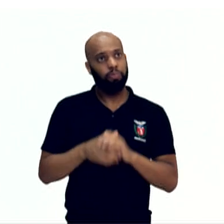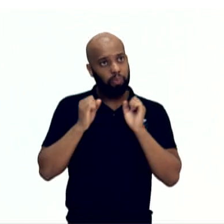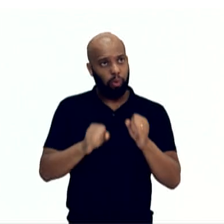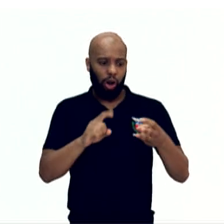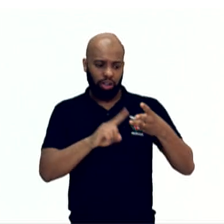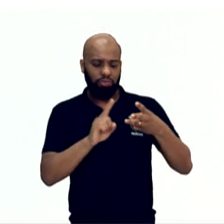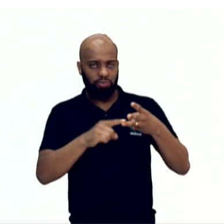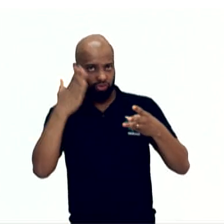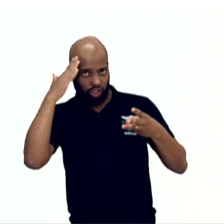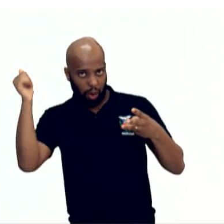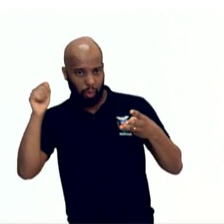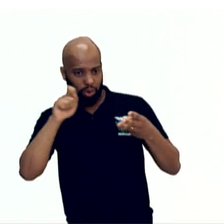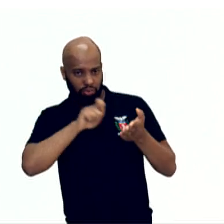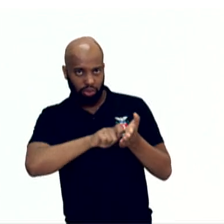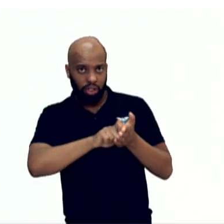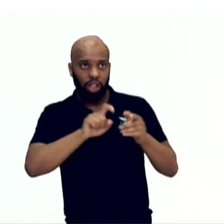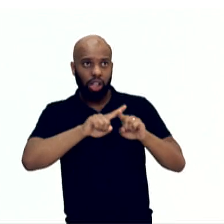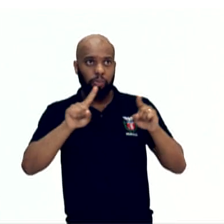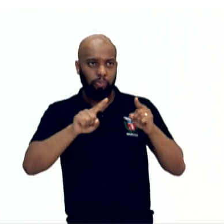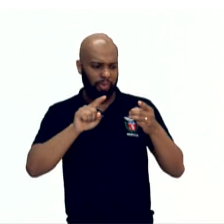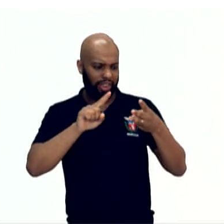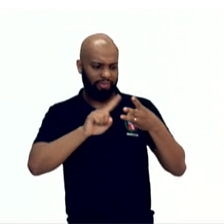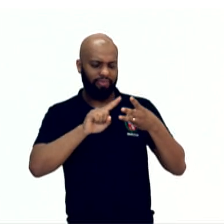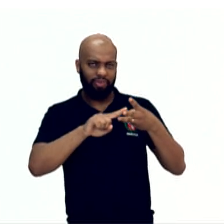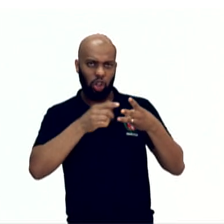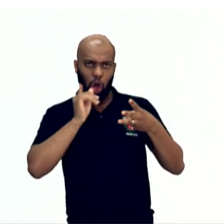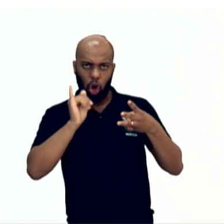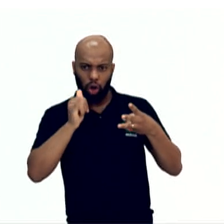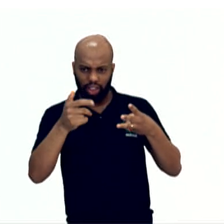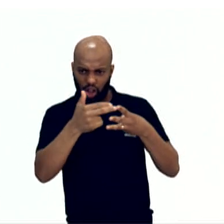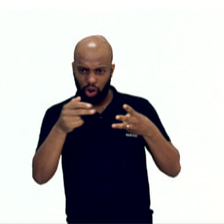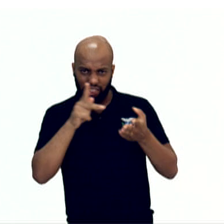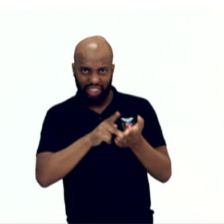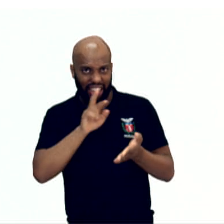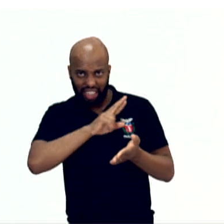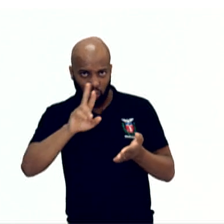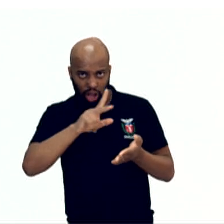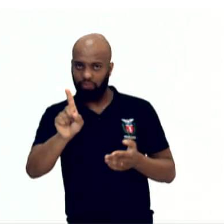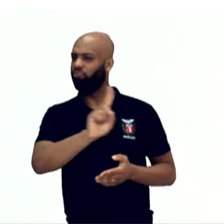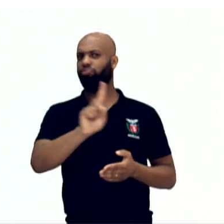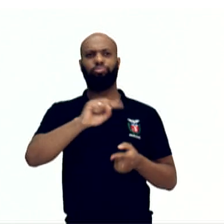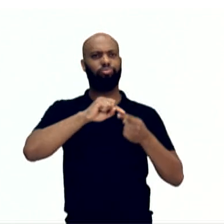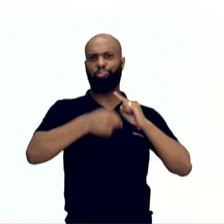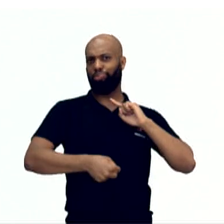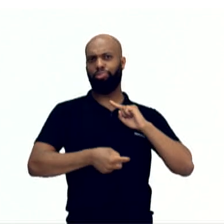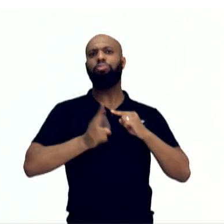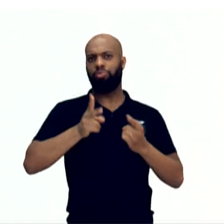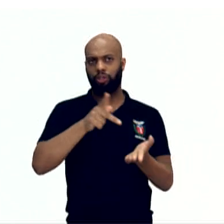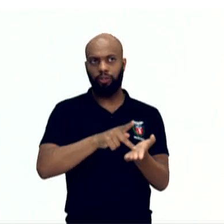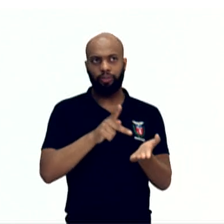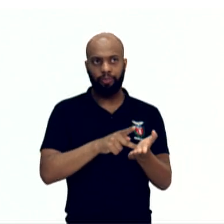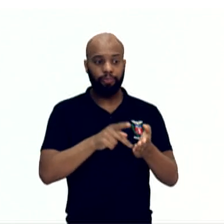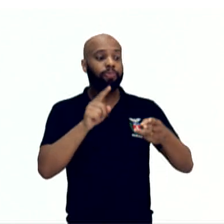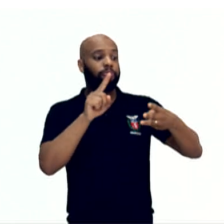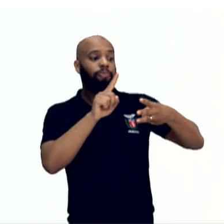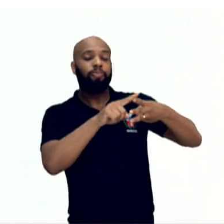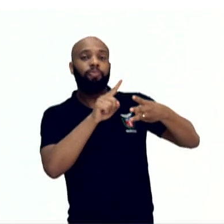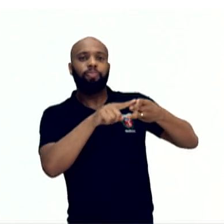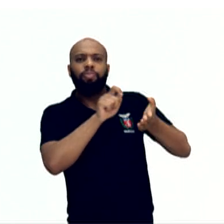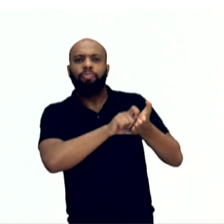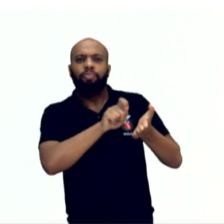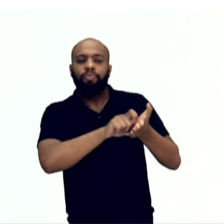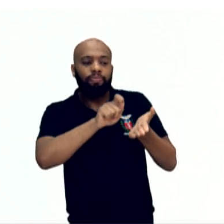ser, mas contar fatos de ficção, se ela é baseada na verdade, eu acho que não, né? Estar escrita em primeira